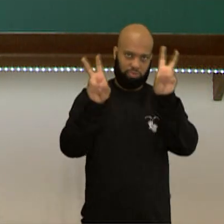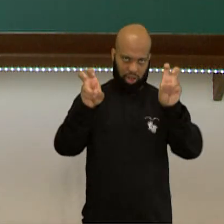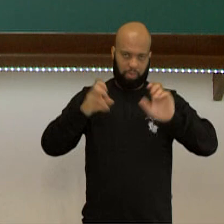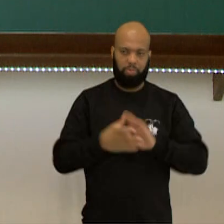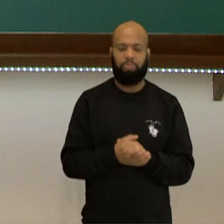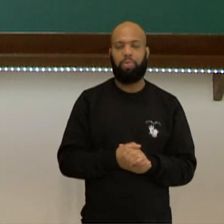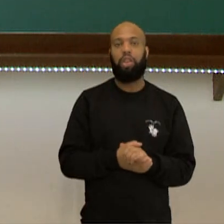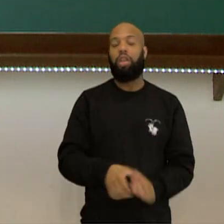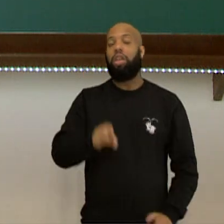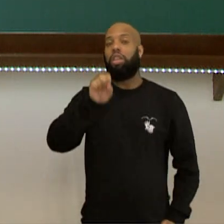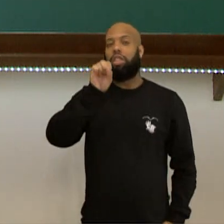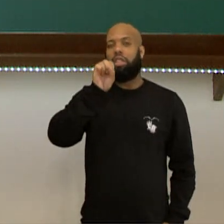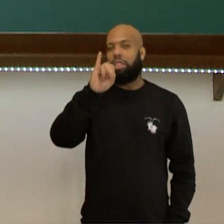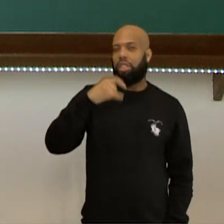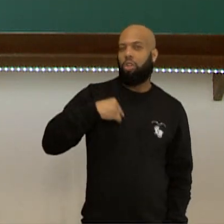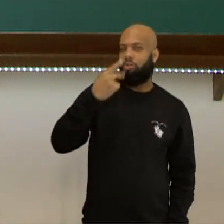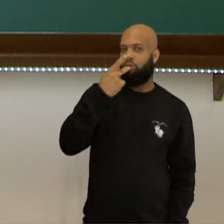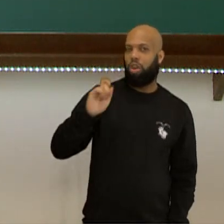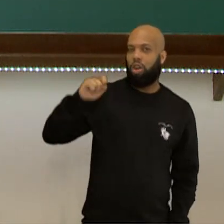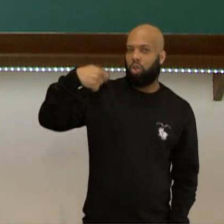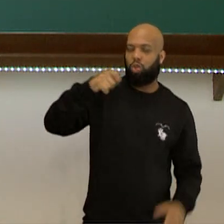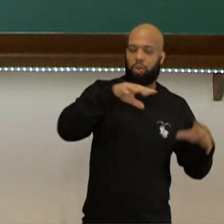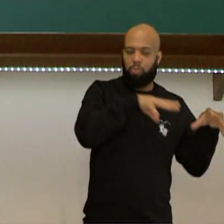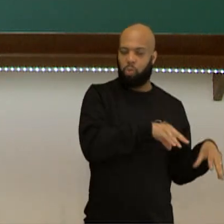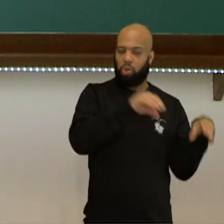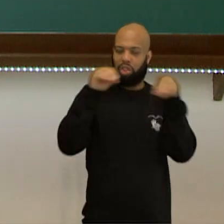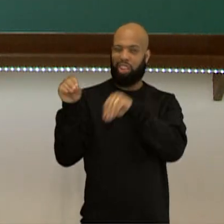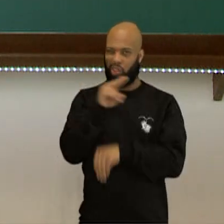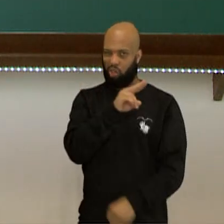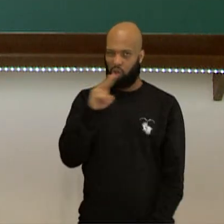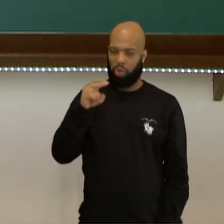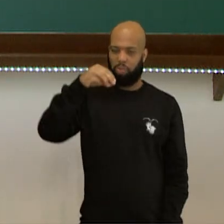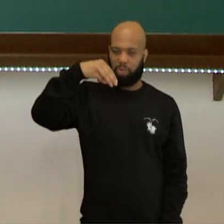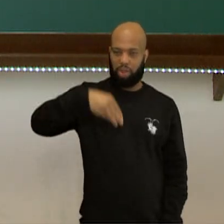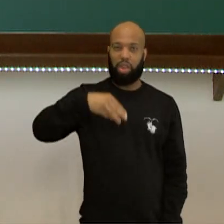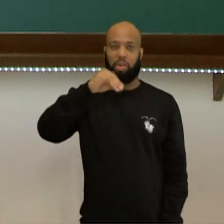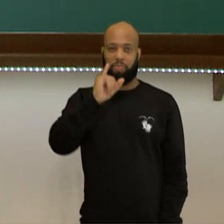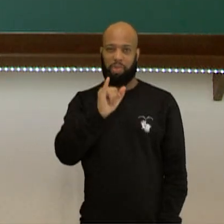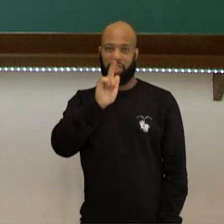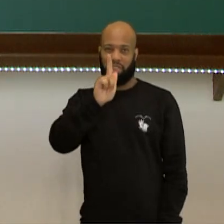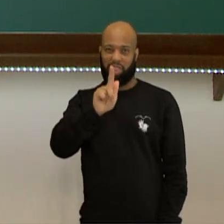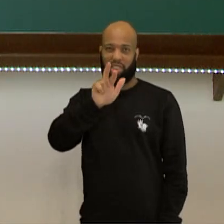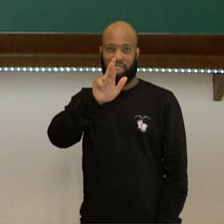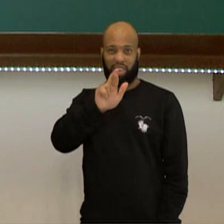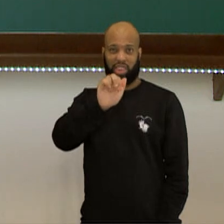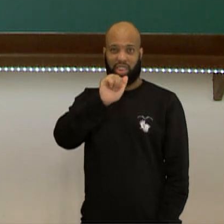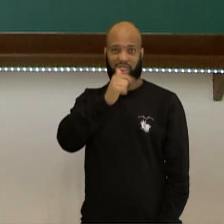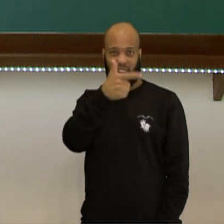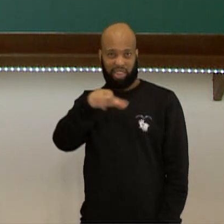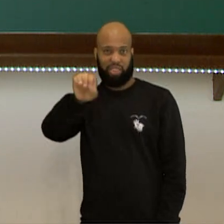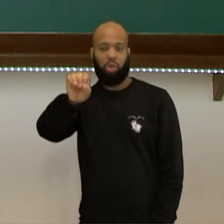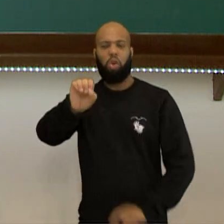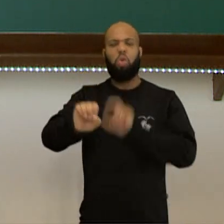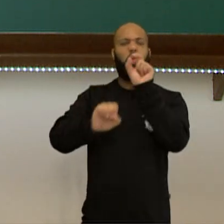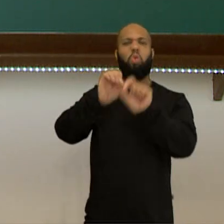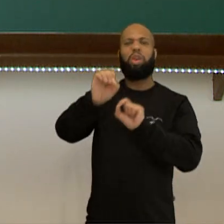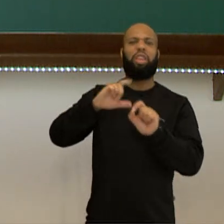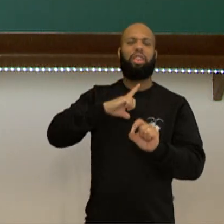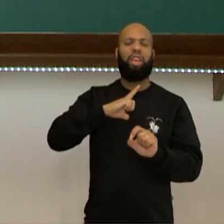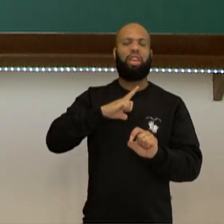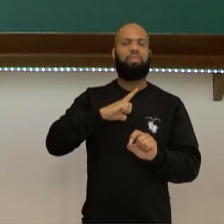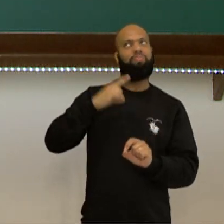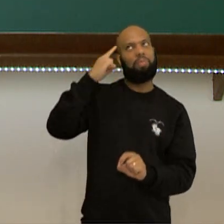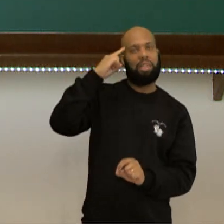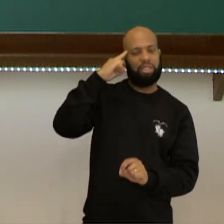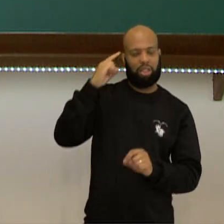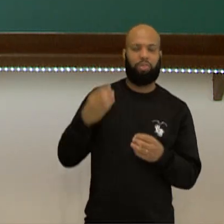eu penso migração, quando eu penso na pessoa que se desloca de um local para o outro, o que eu tenho que levar em consideração?